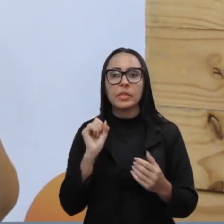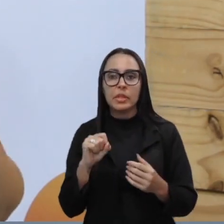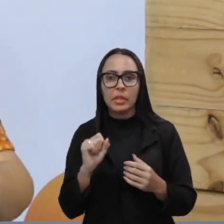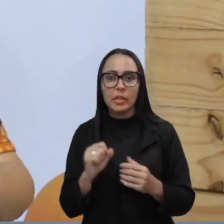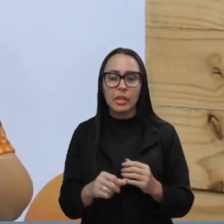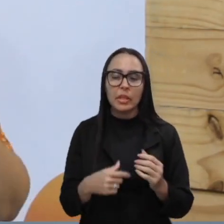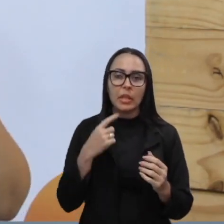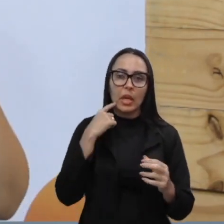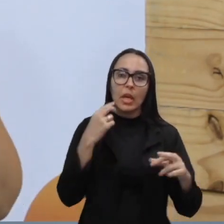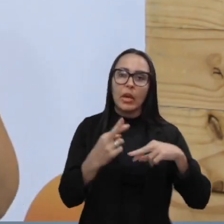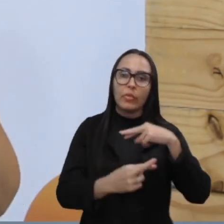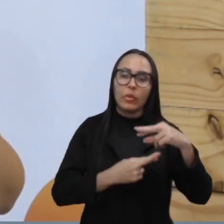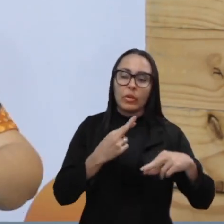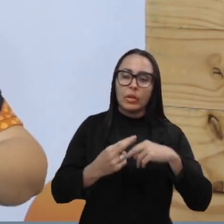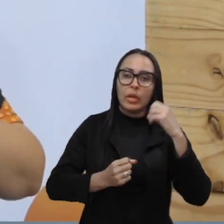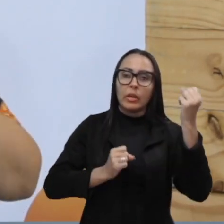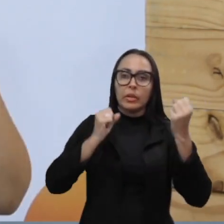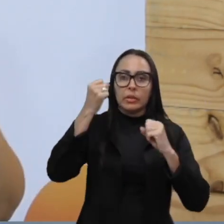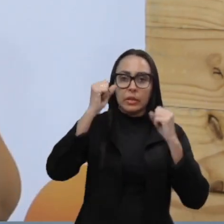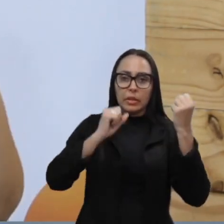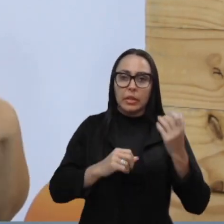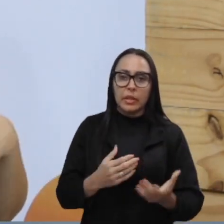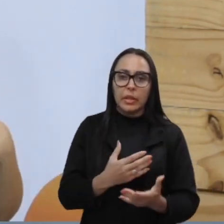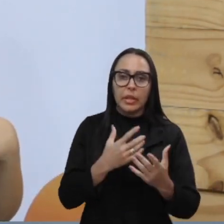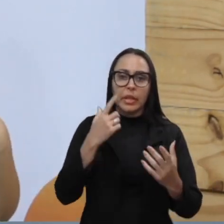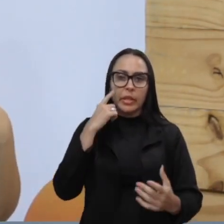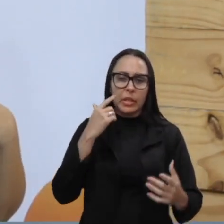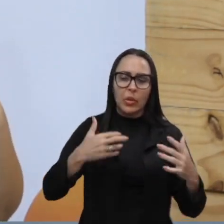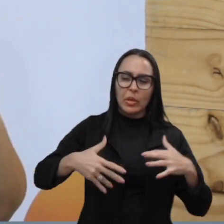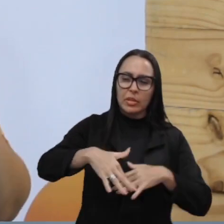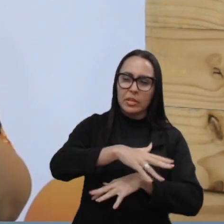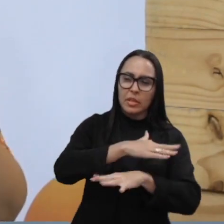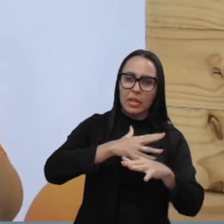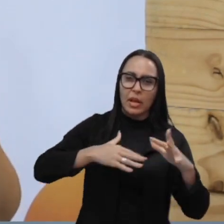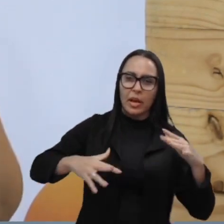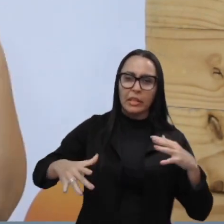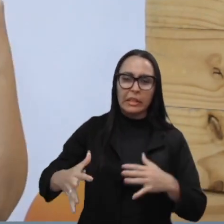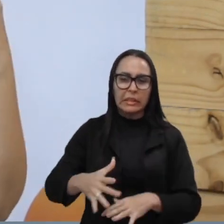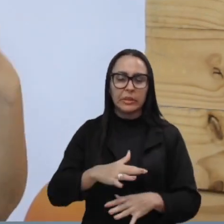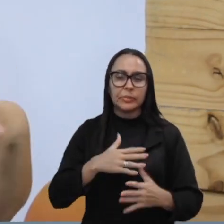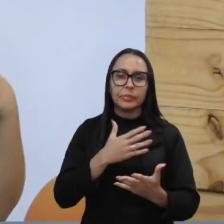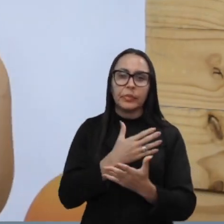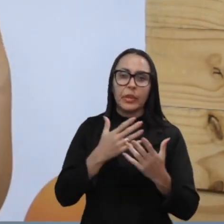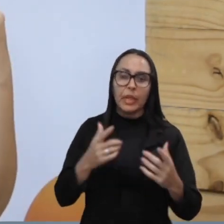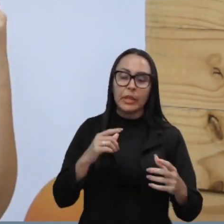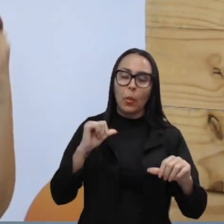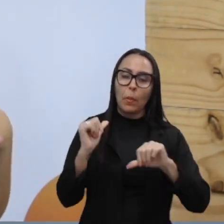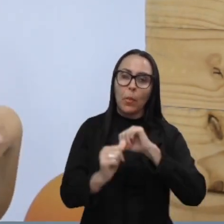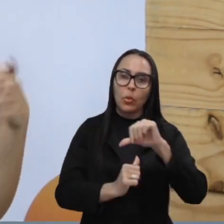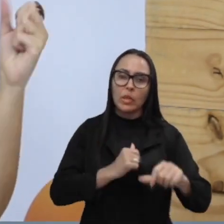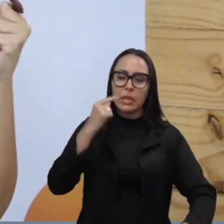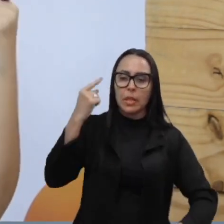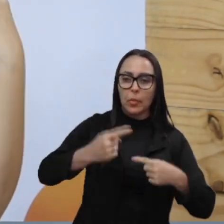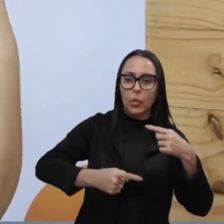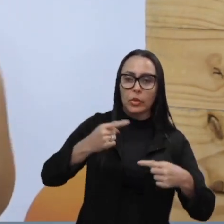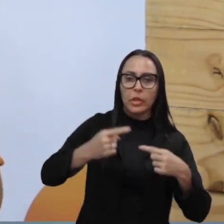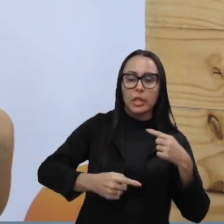né, revolução industrial, cidades muito agitadas, né, mudanças políticas,